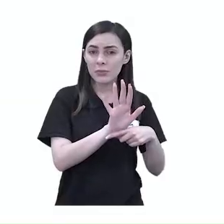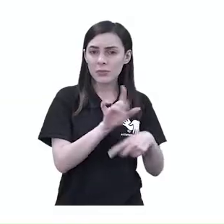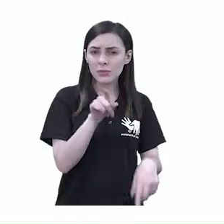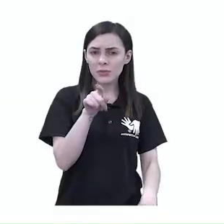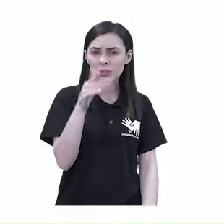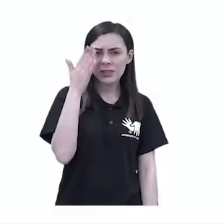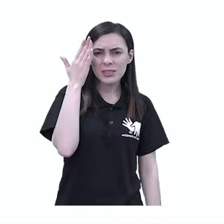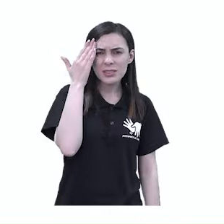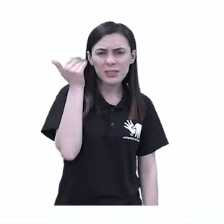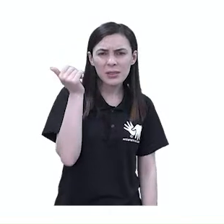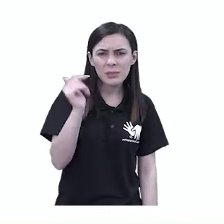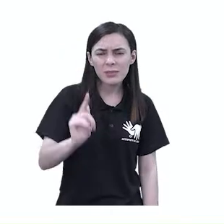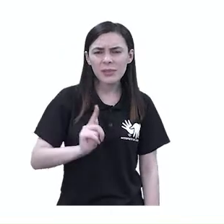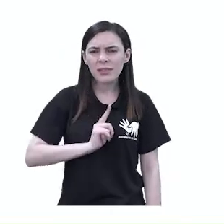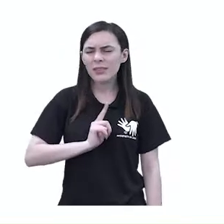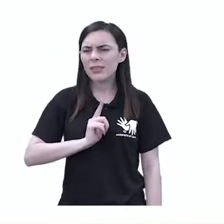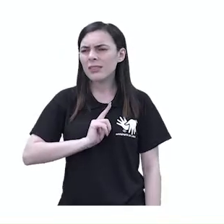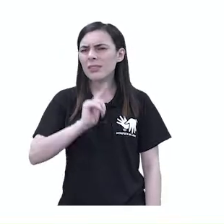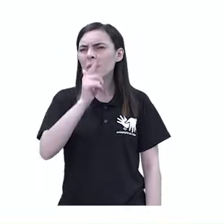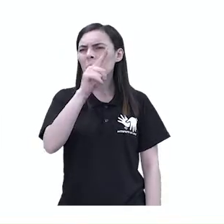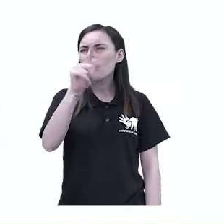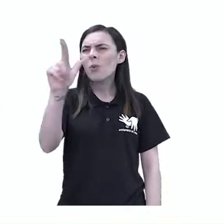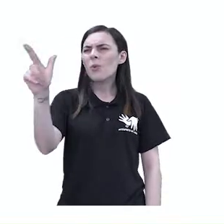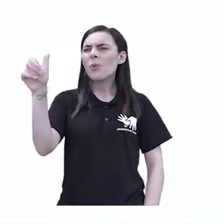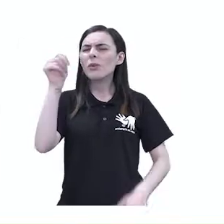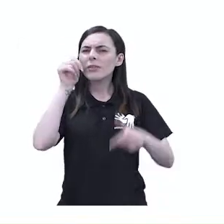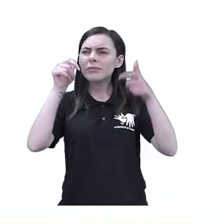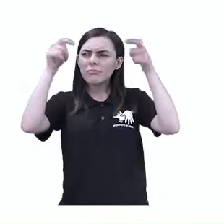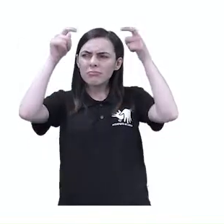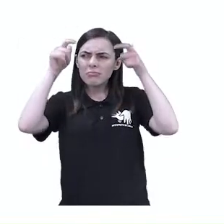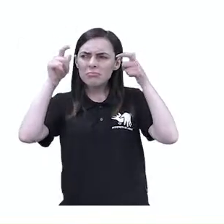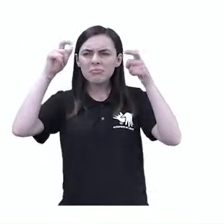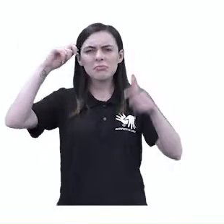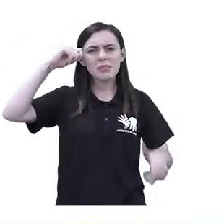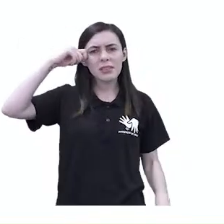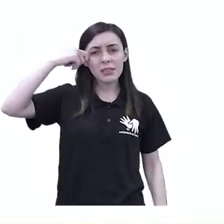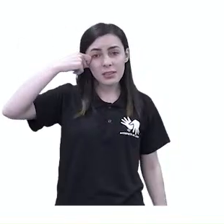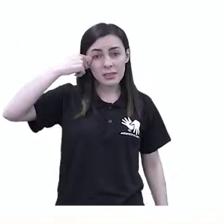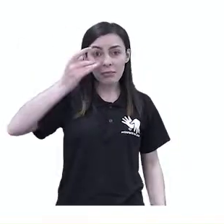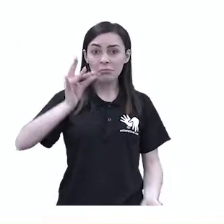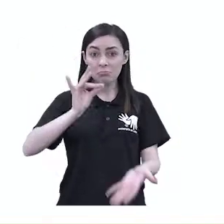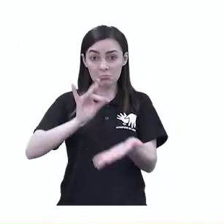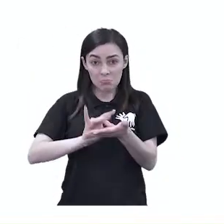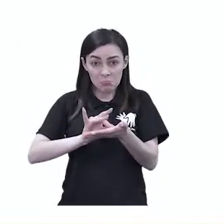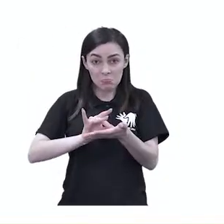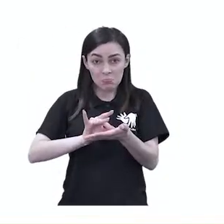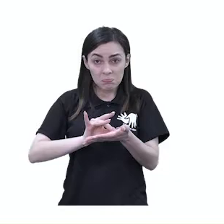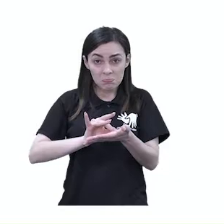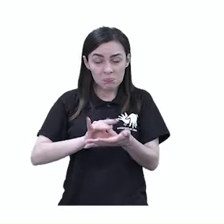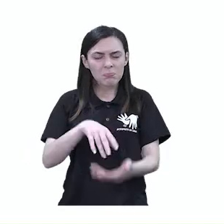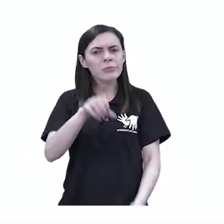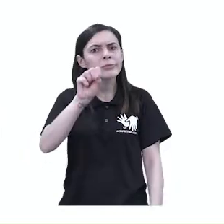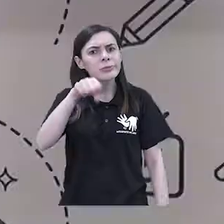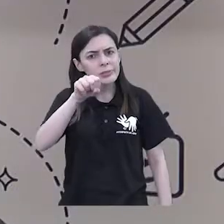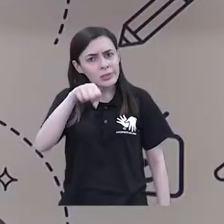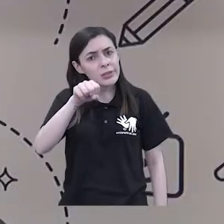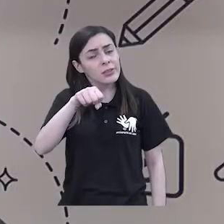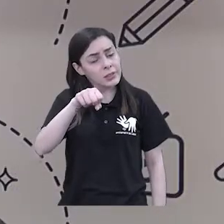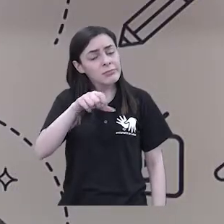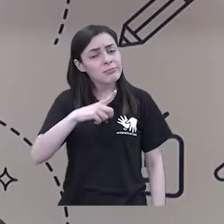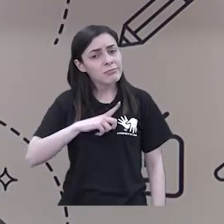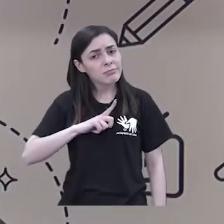Você sabia que existem muitas outras princesas negras na vida real?